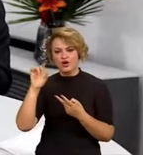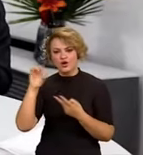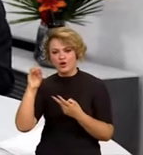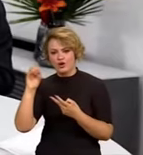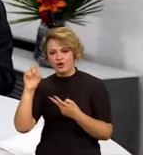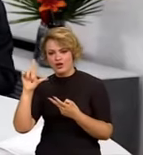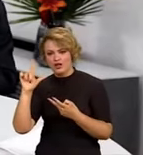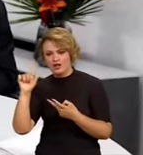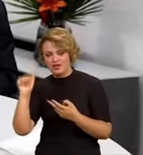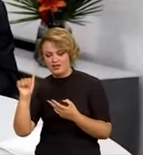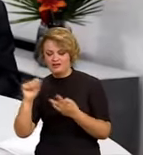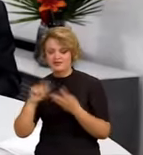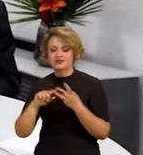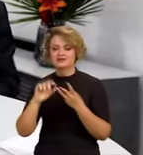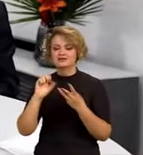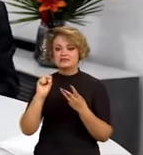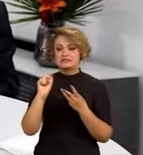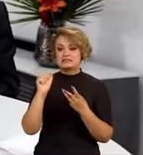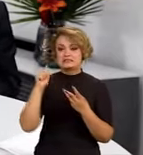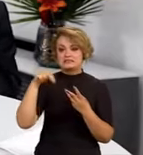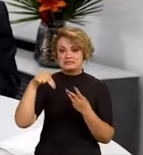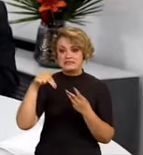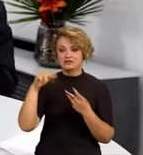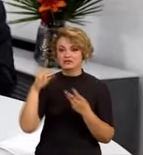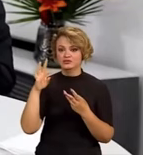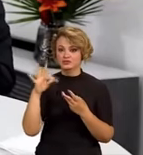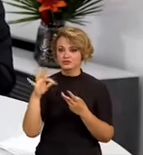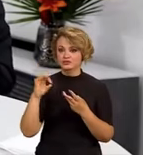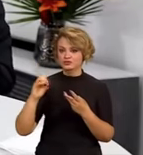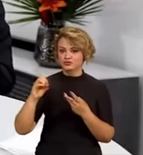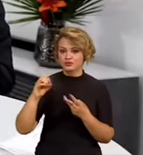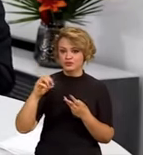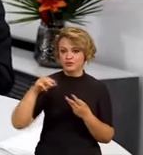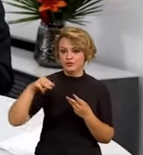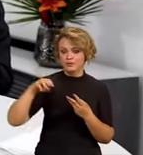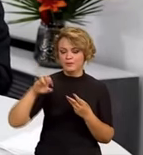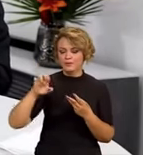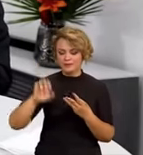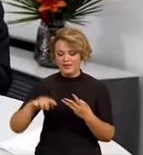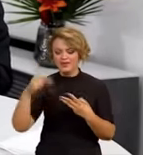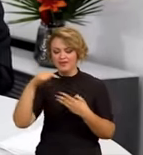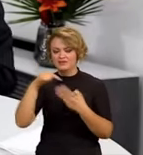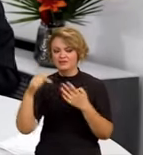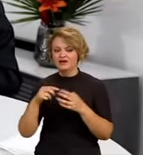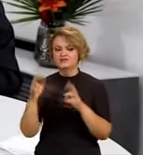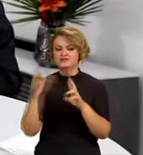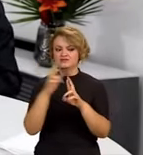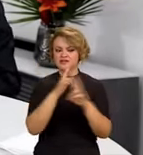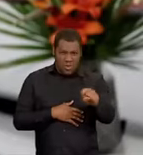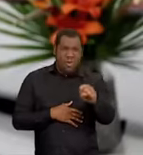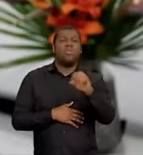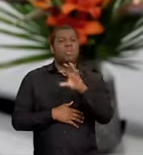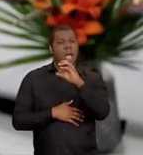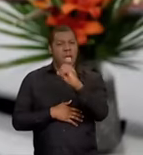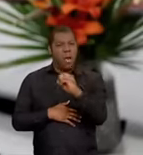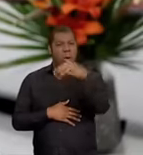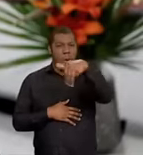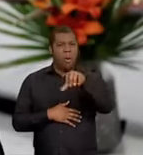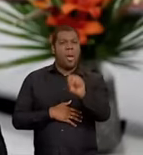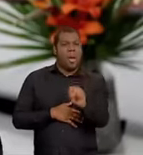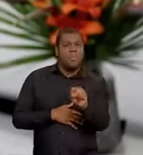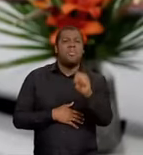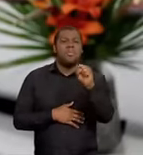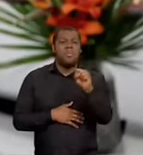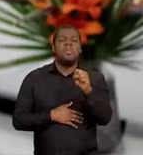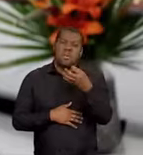criação de um novo padrão para as relações comerciais internacionais que substitua o dólar. Nós somos